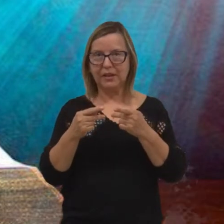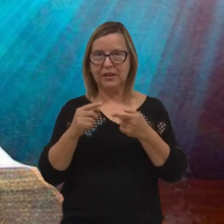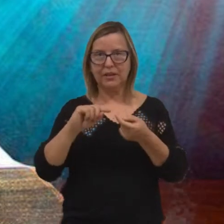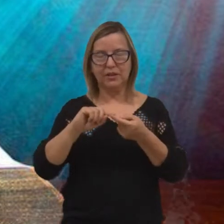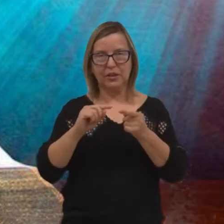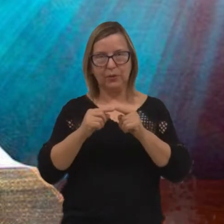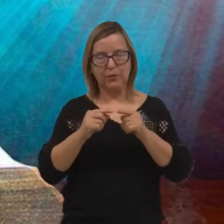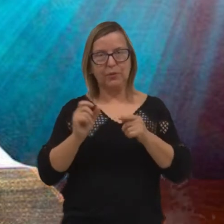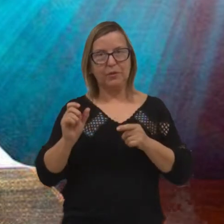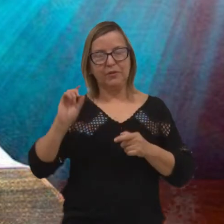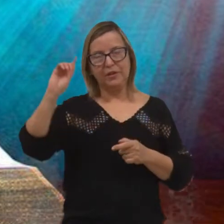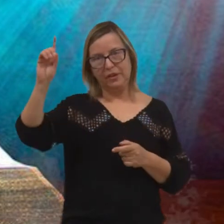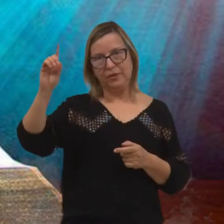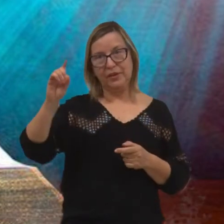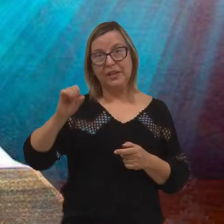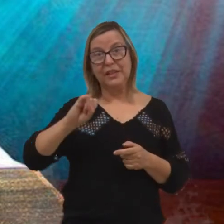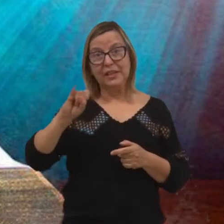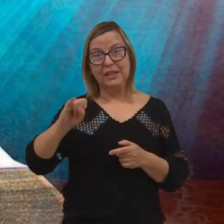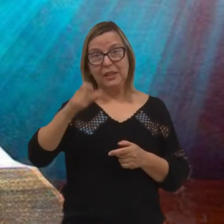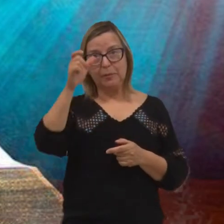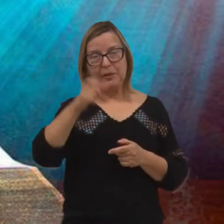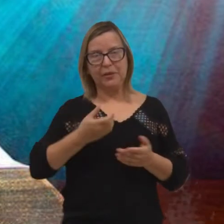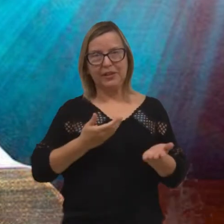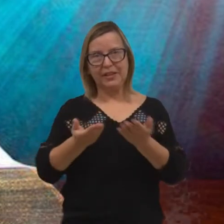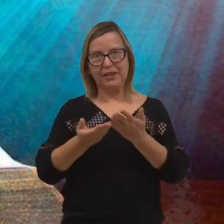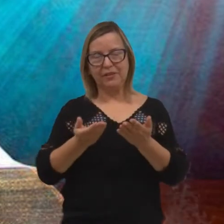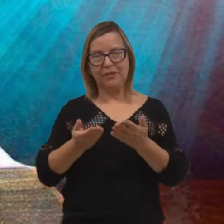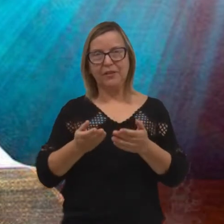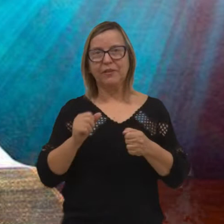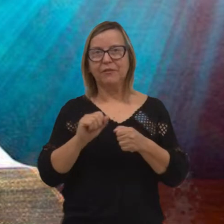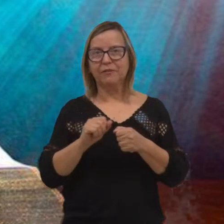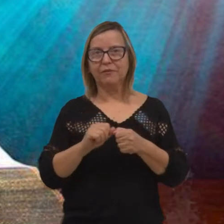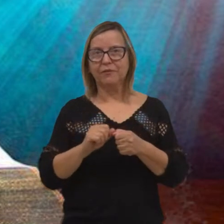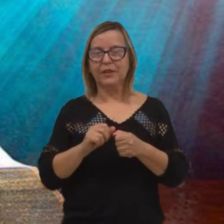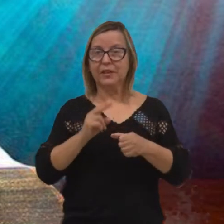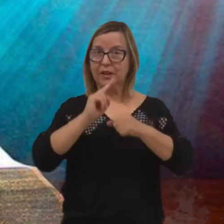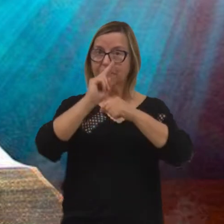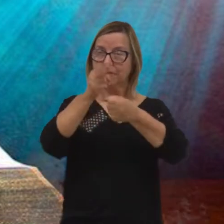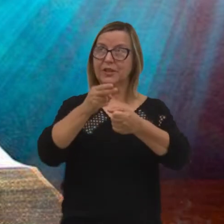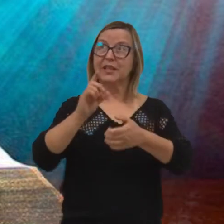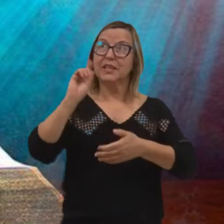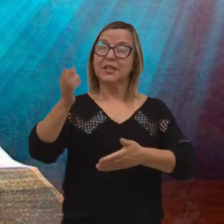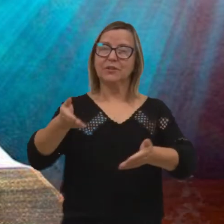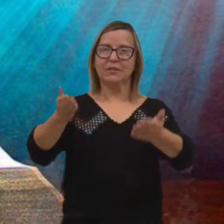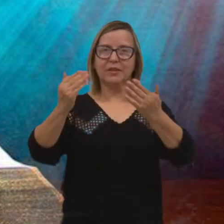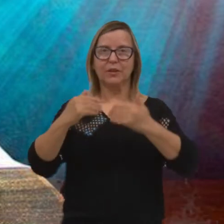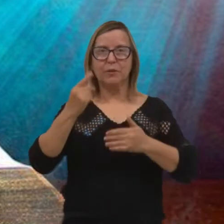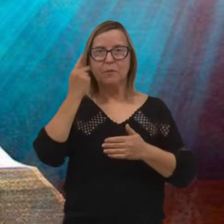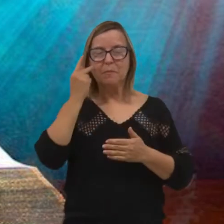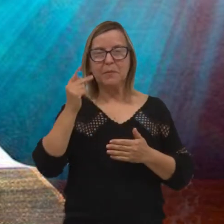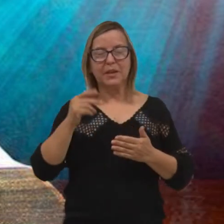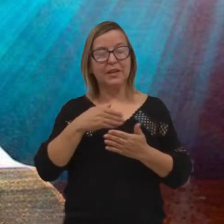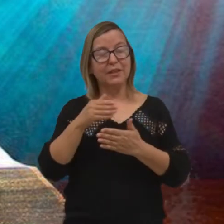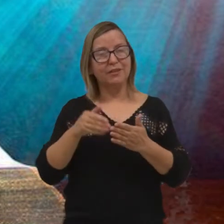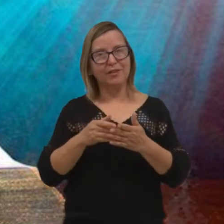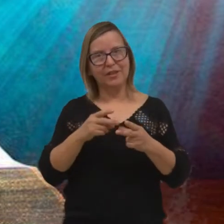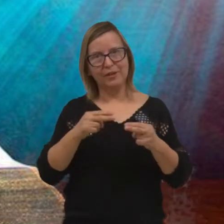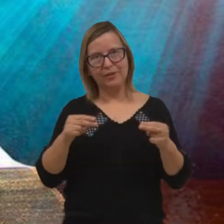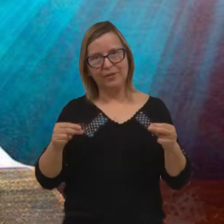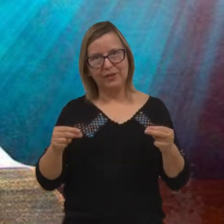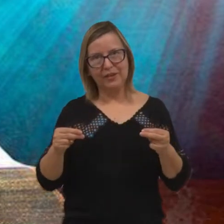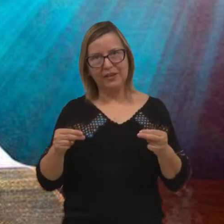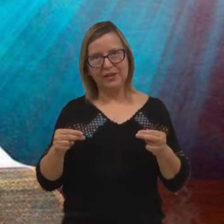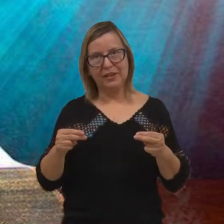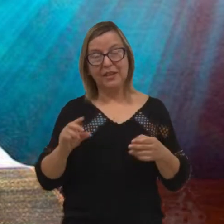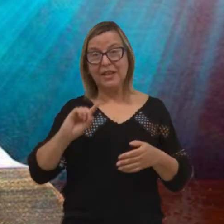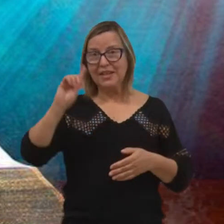Deus. Se alguém serve, faça-o na força que Deus supre, para que, em todas as coisas,